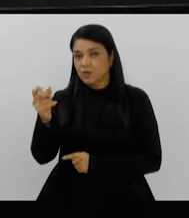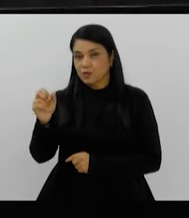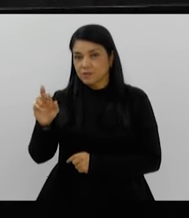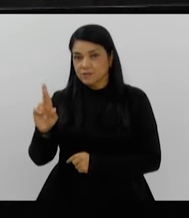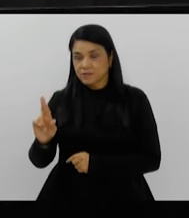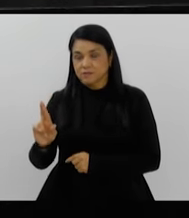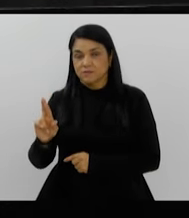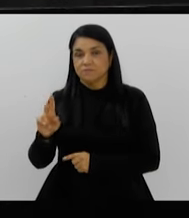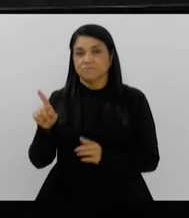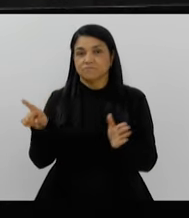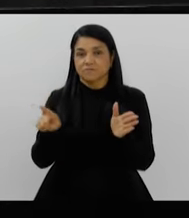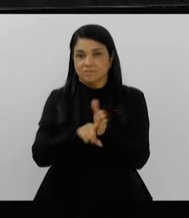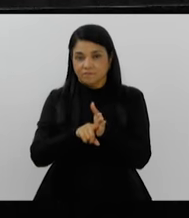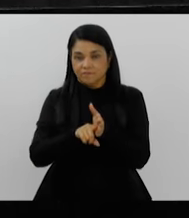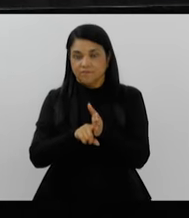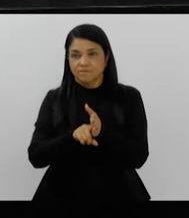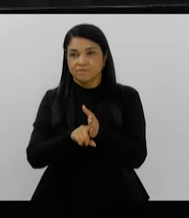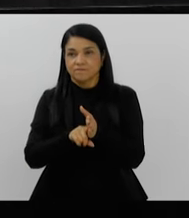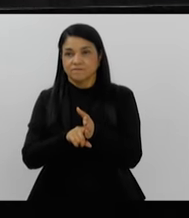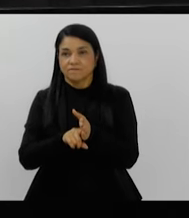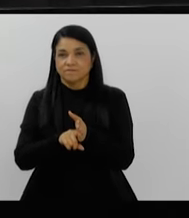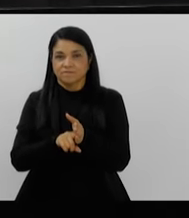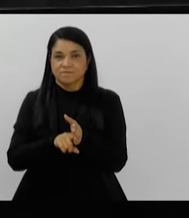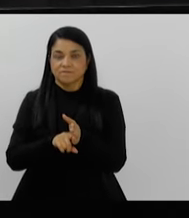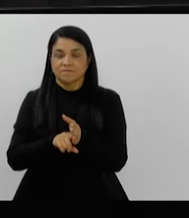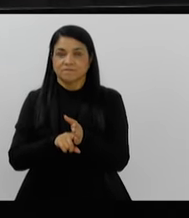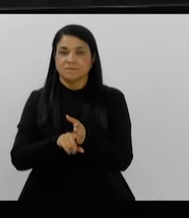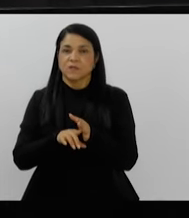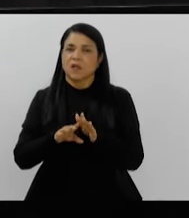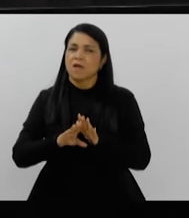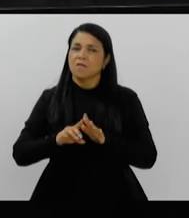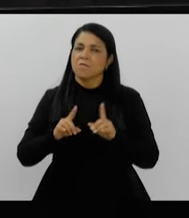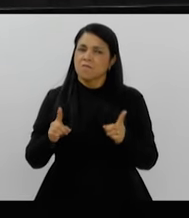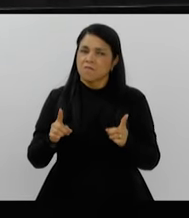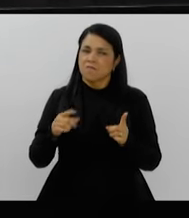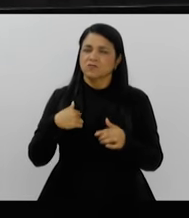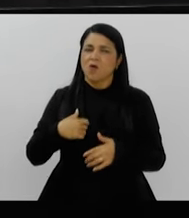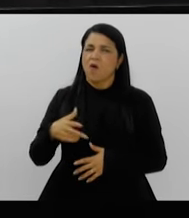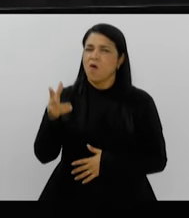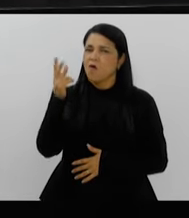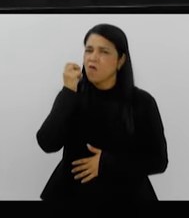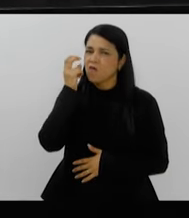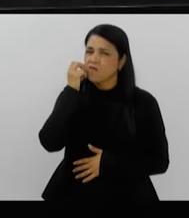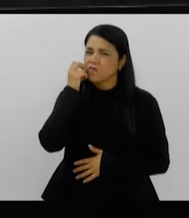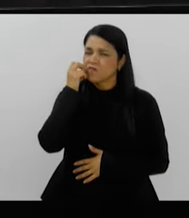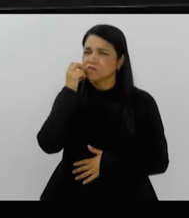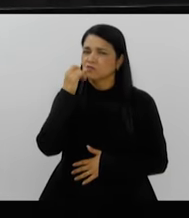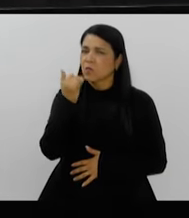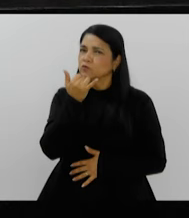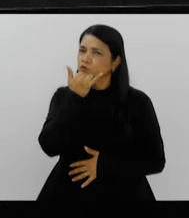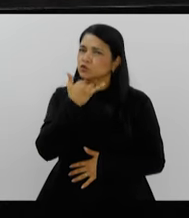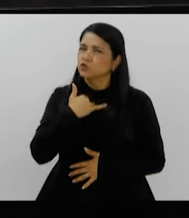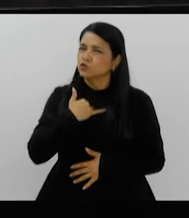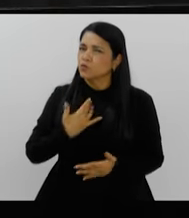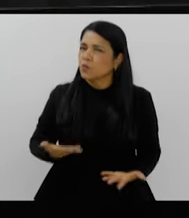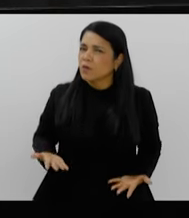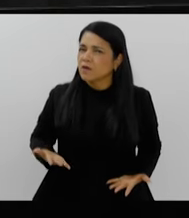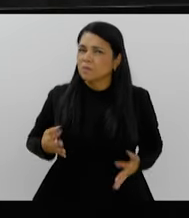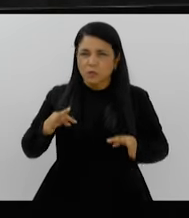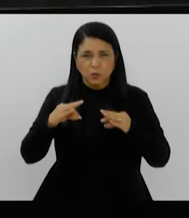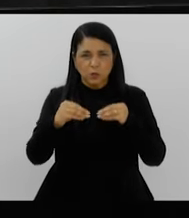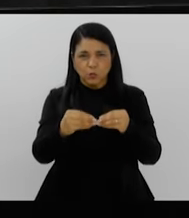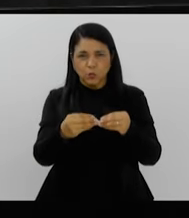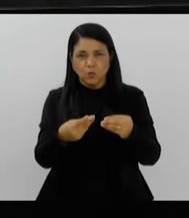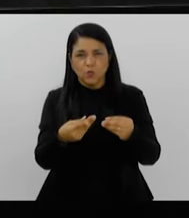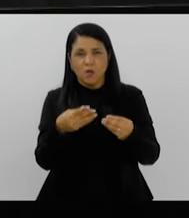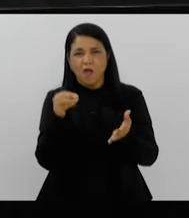déficit. Ora, nós muitas das vezes ouvimos como desculpa para tudo e para